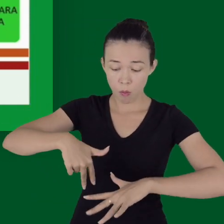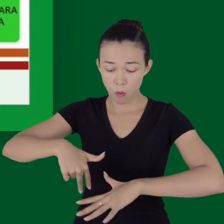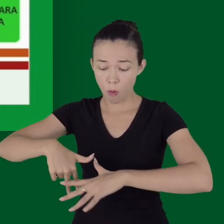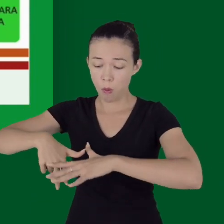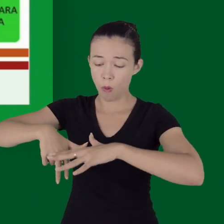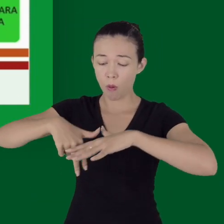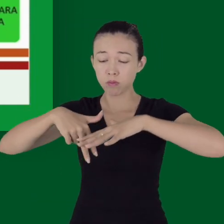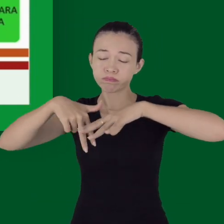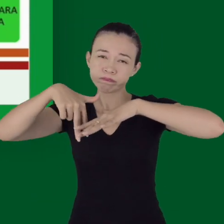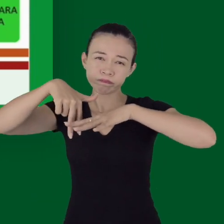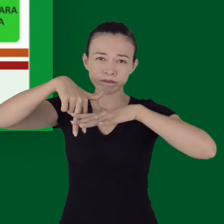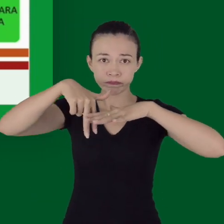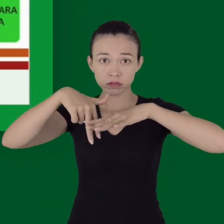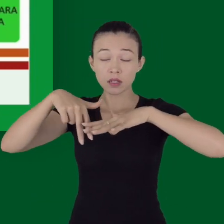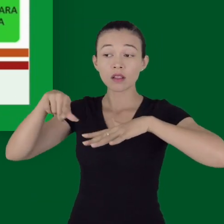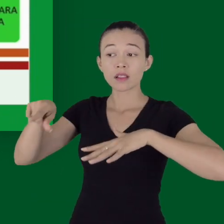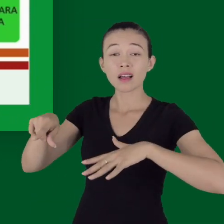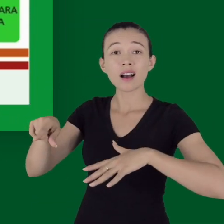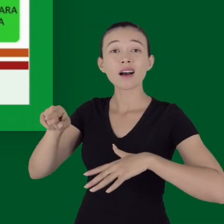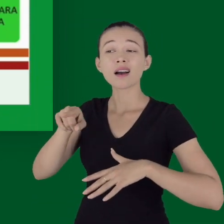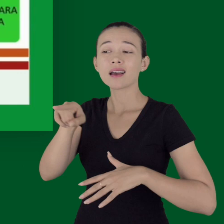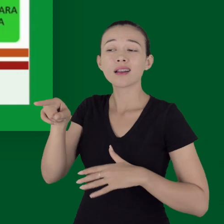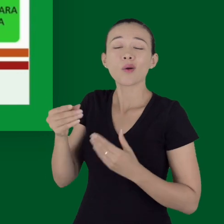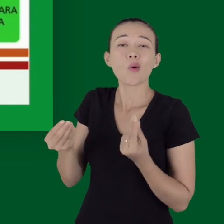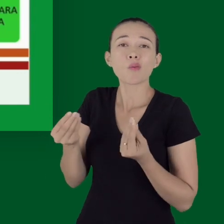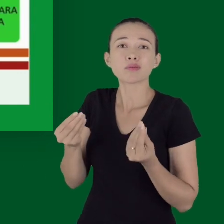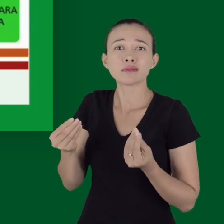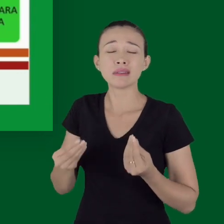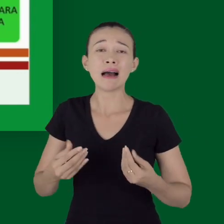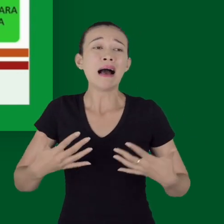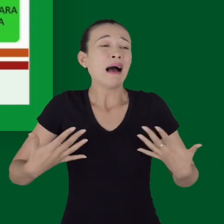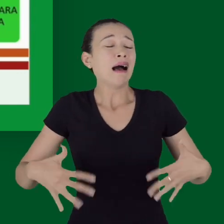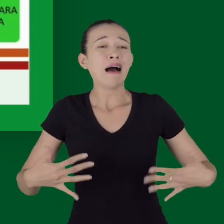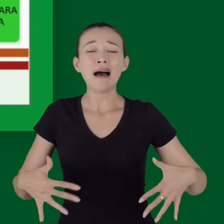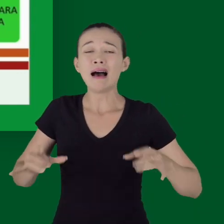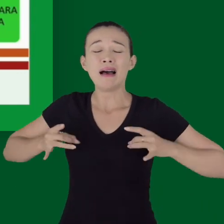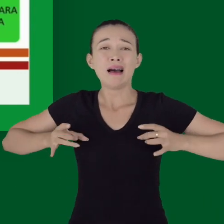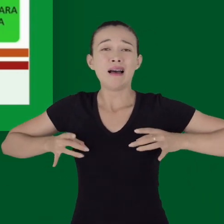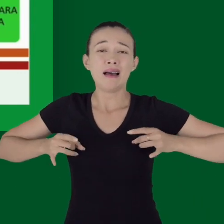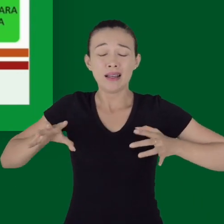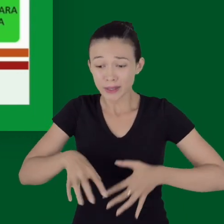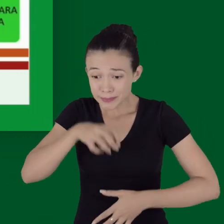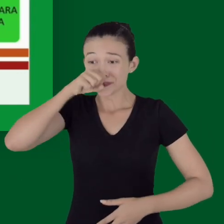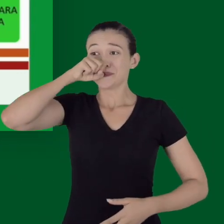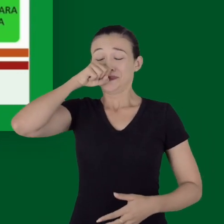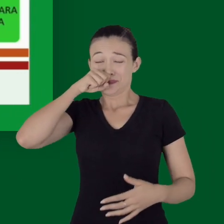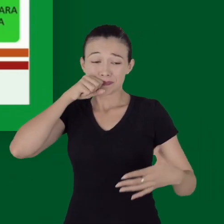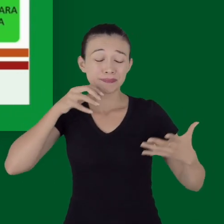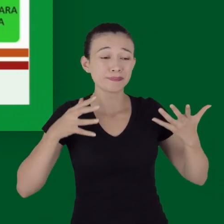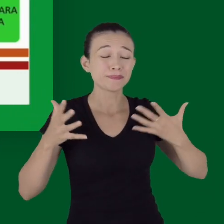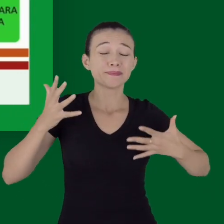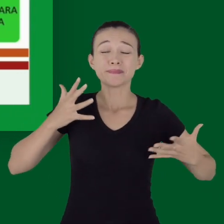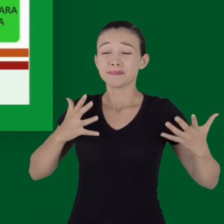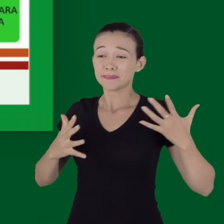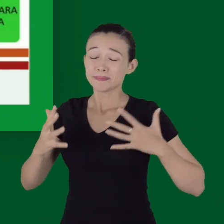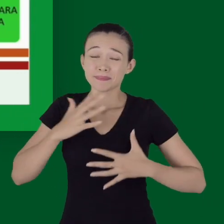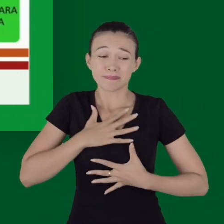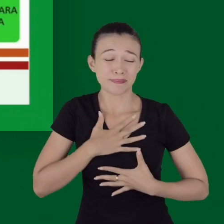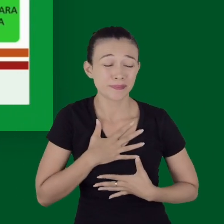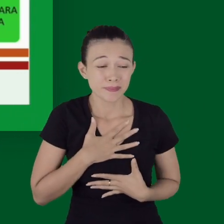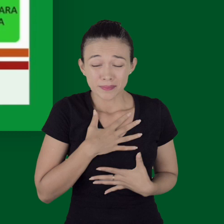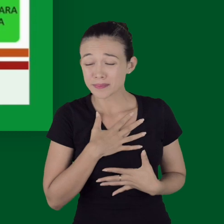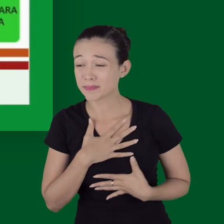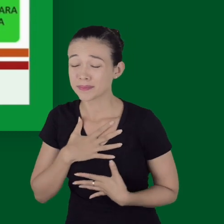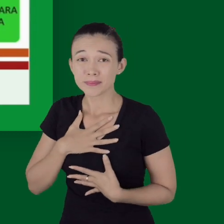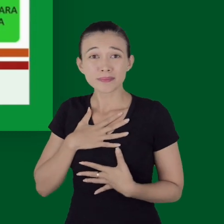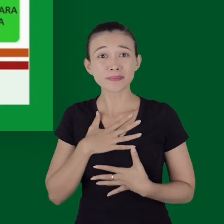uma resposta imediata de pânico. Pode ser o paciente prendendo a respiração, gerando uma apneia, provocando essa falta de